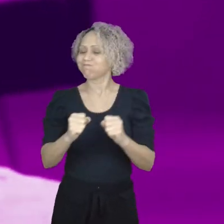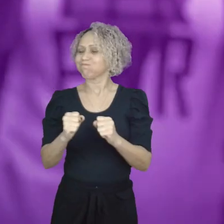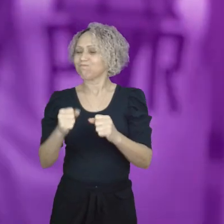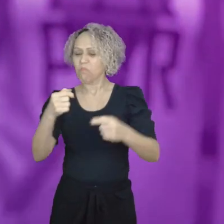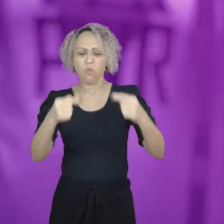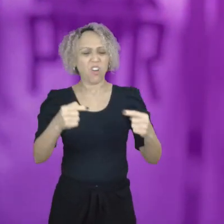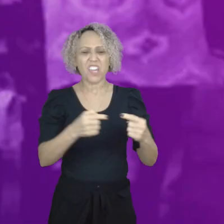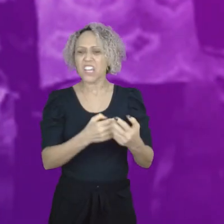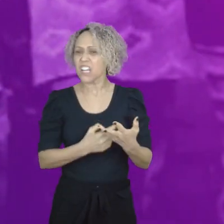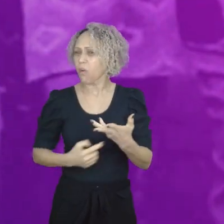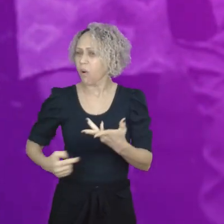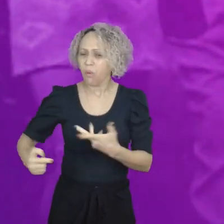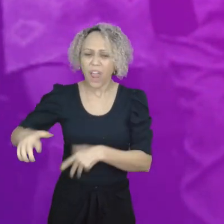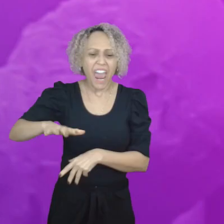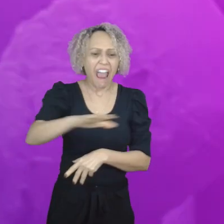poder.